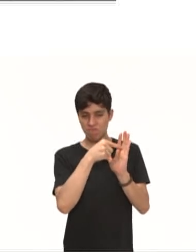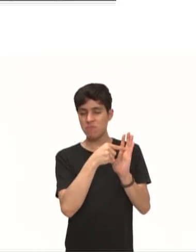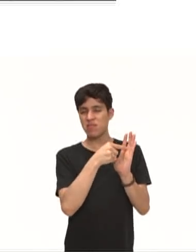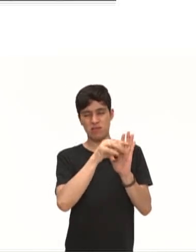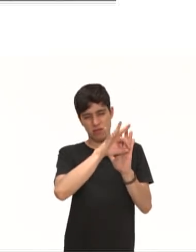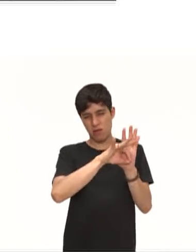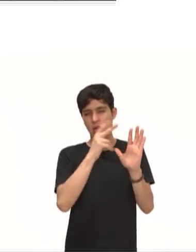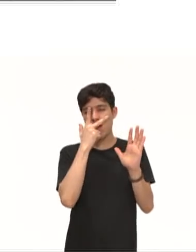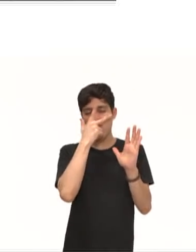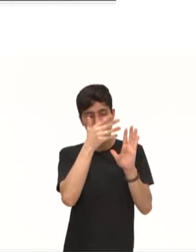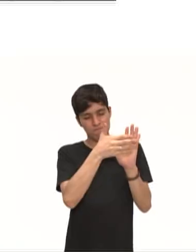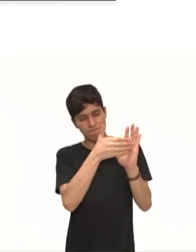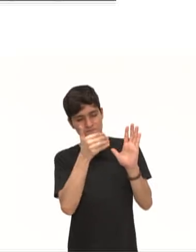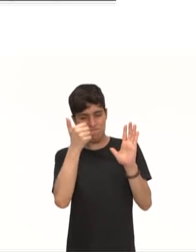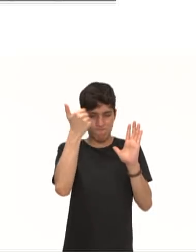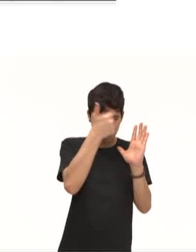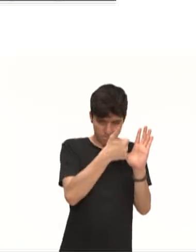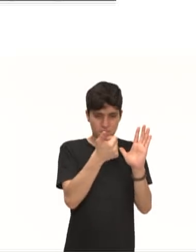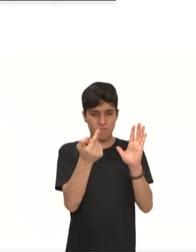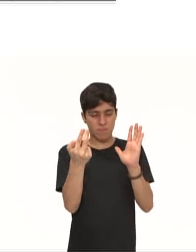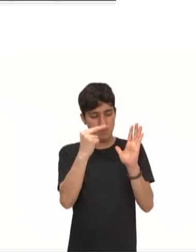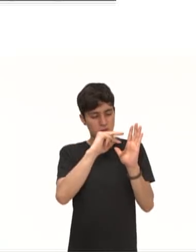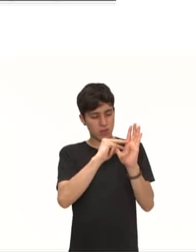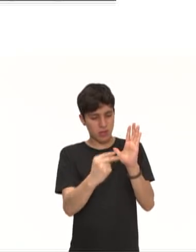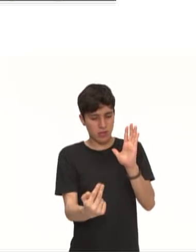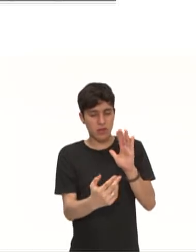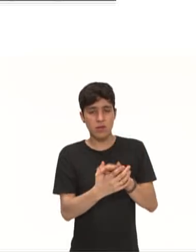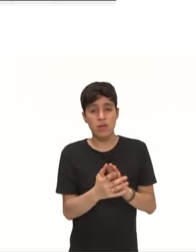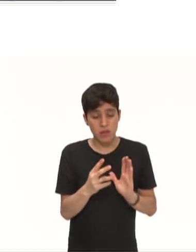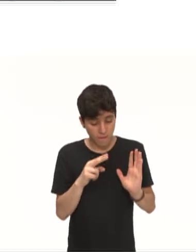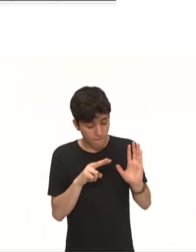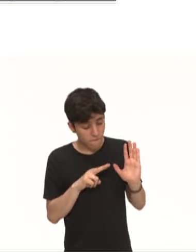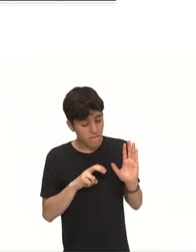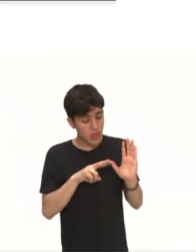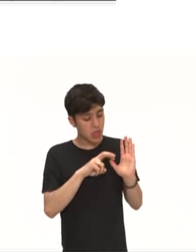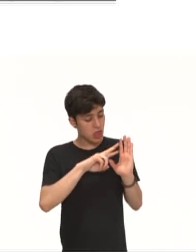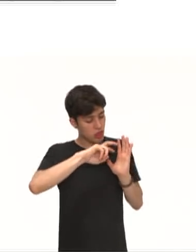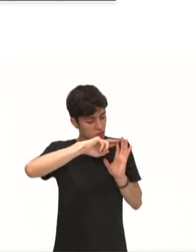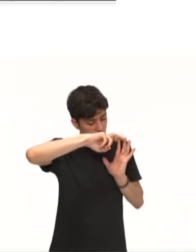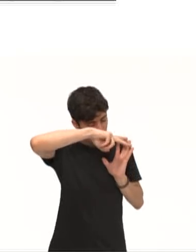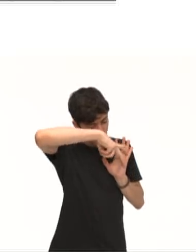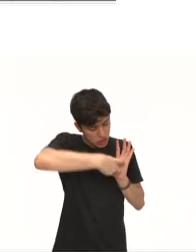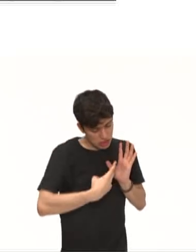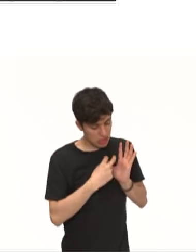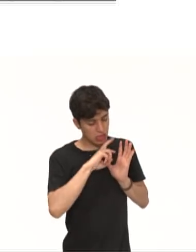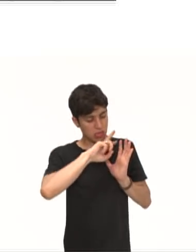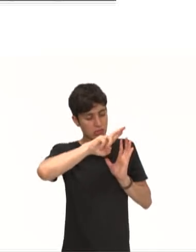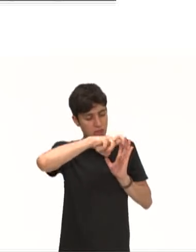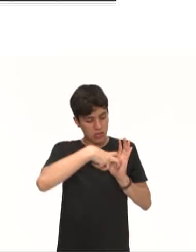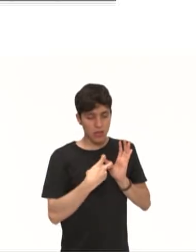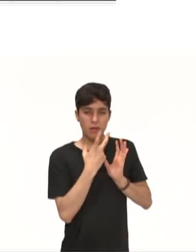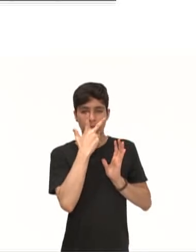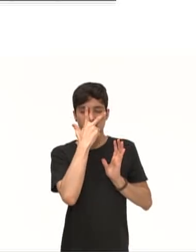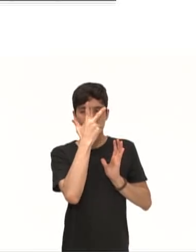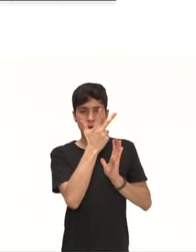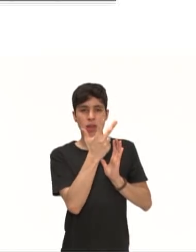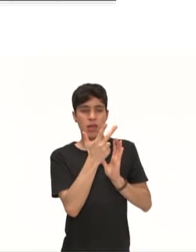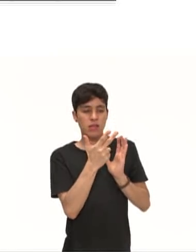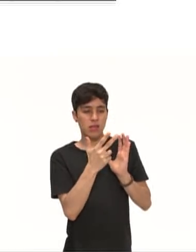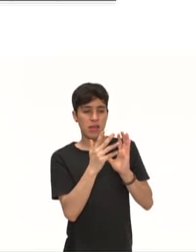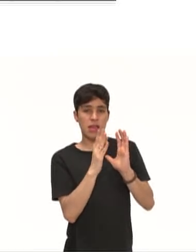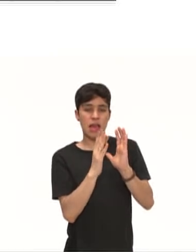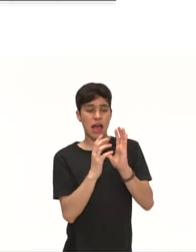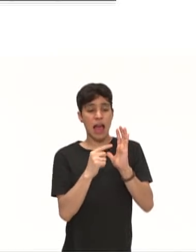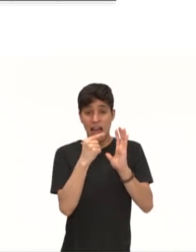célula, tá? E depois que ele faz isso, esse material genético vai passar por uma leitura, então ele vai ser lido